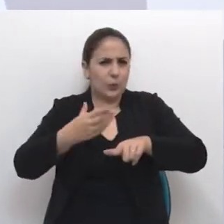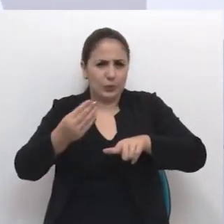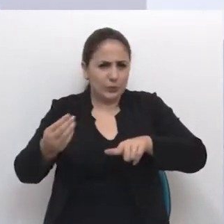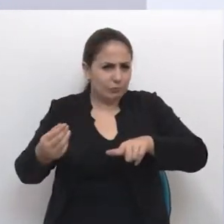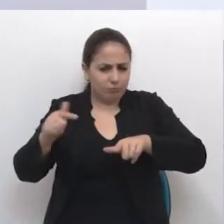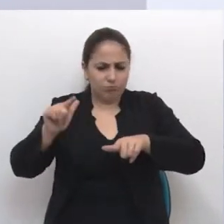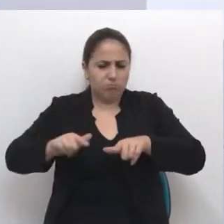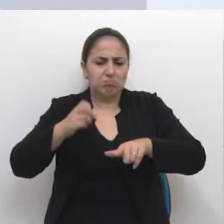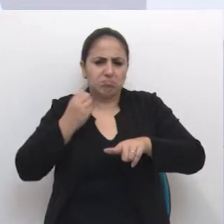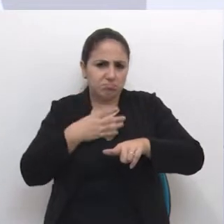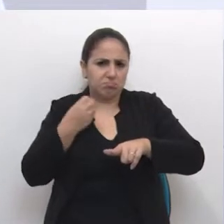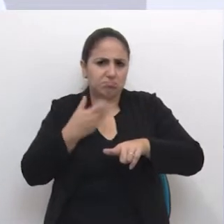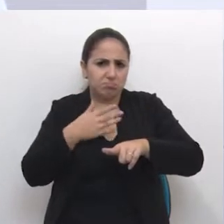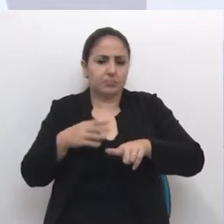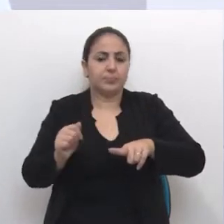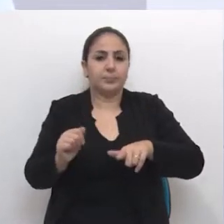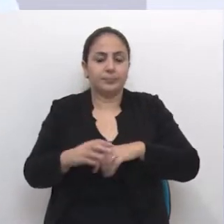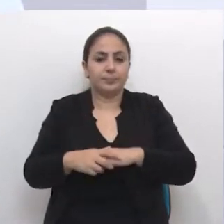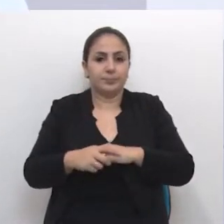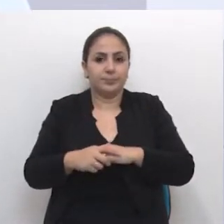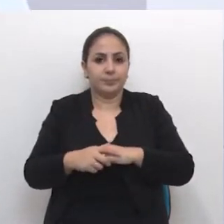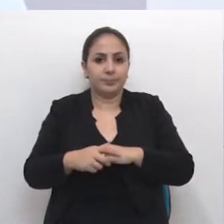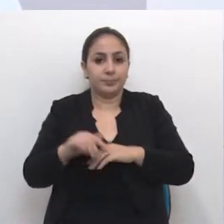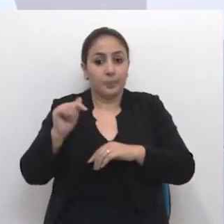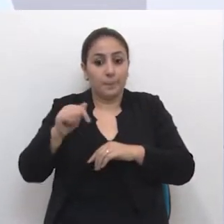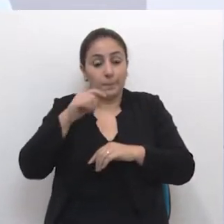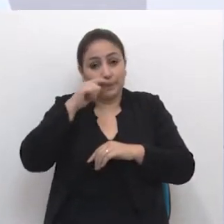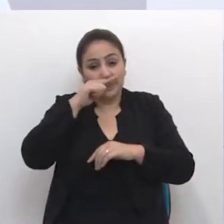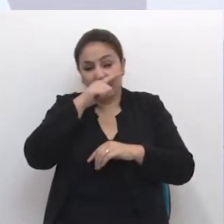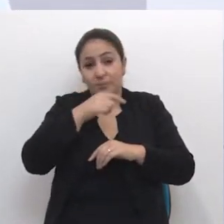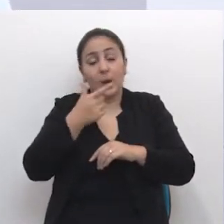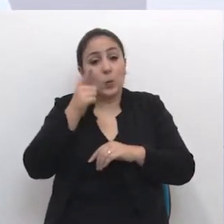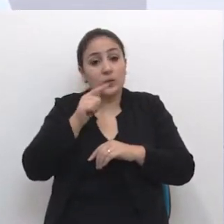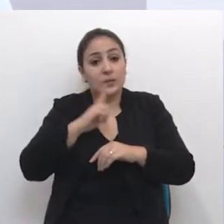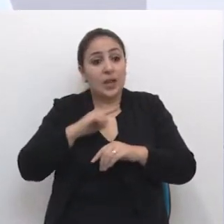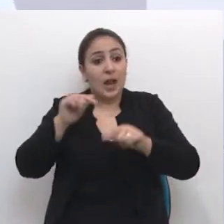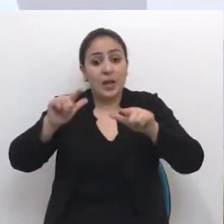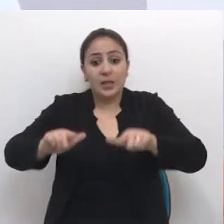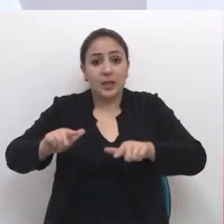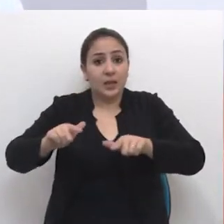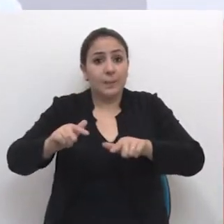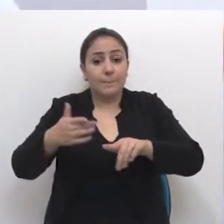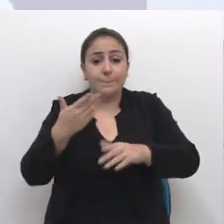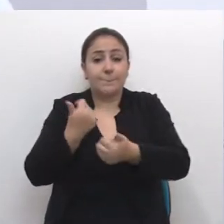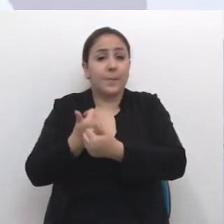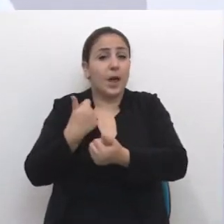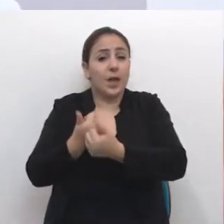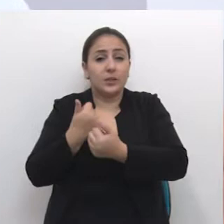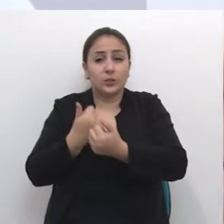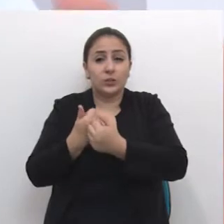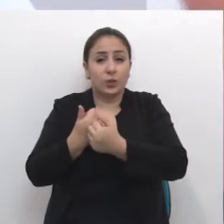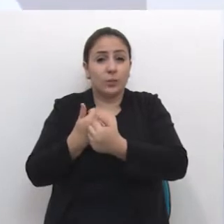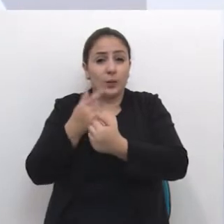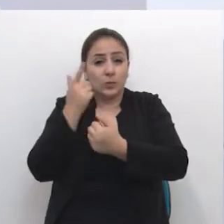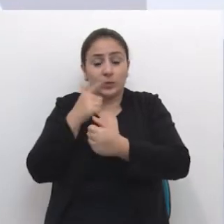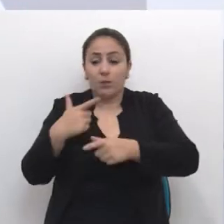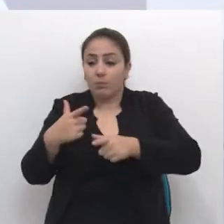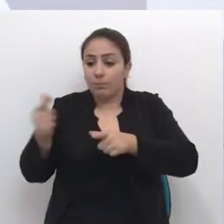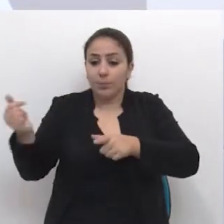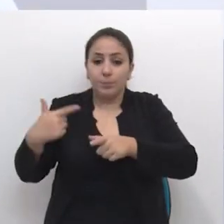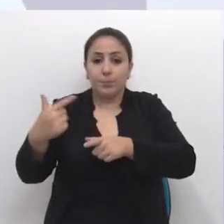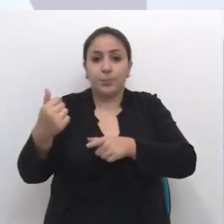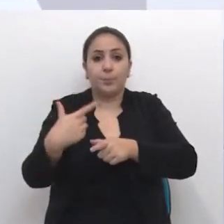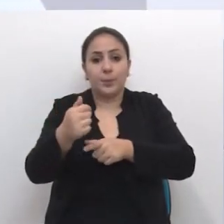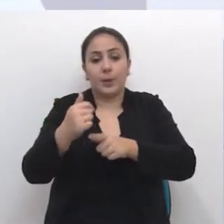muito favorável para isso, porque ali são as saídas para todos os